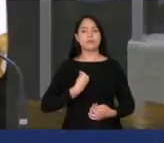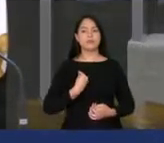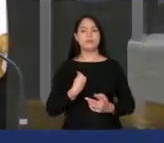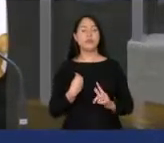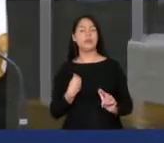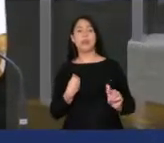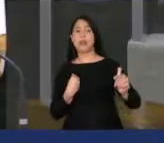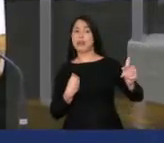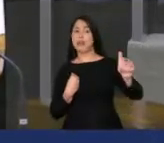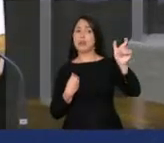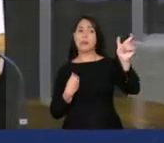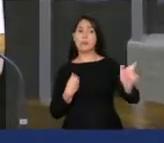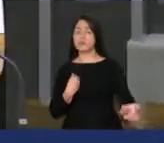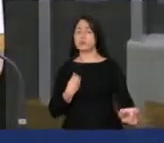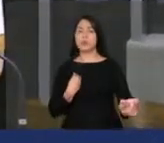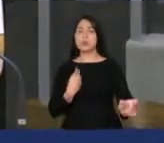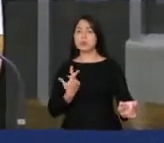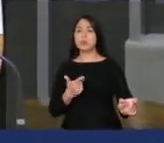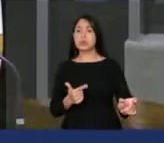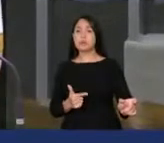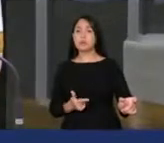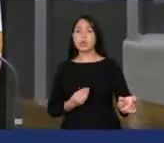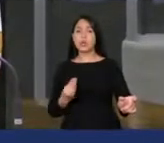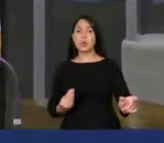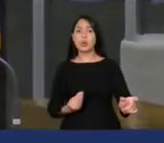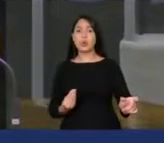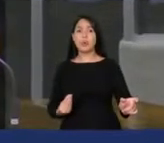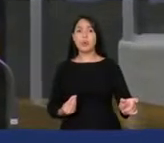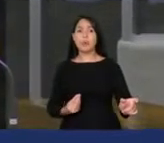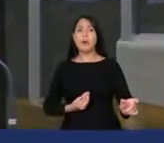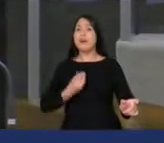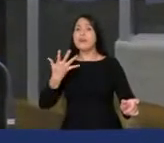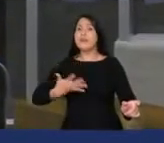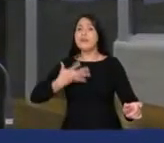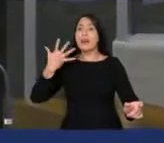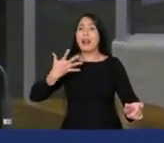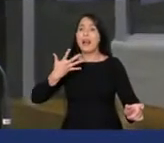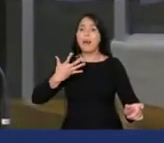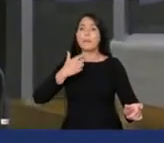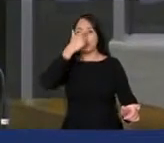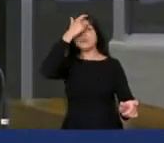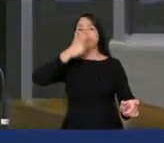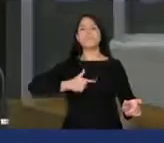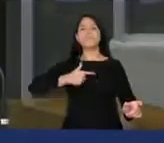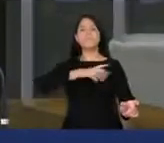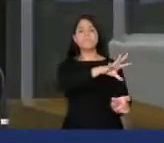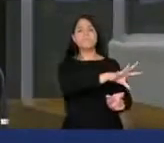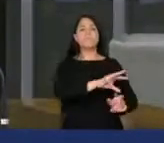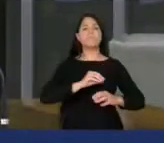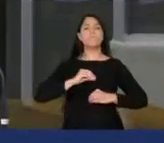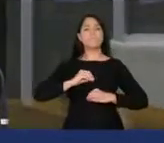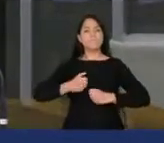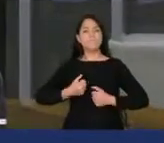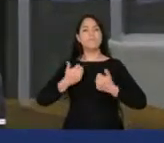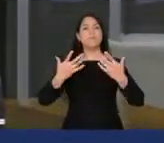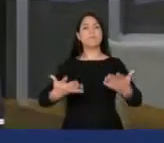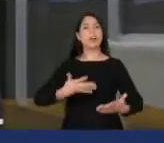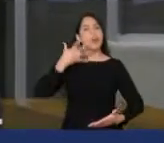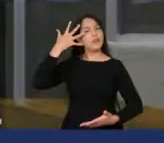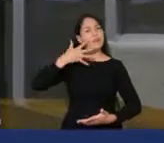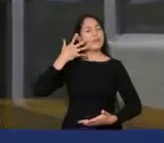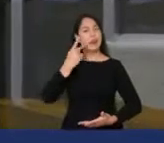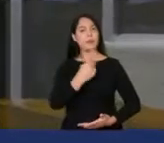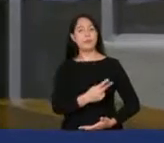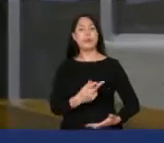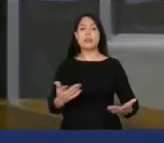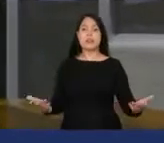nesta casa possam também ser ouvidos através das nossas vozes. Reafirmo aqui a honra de